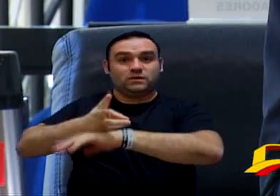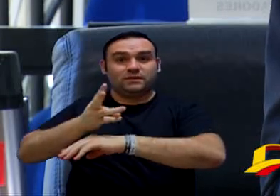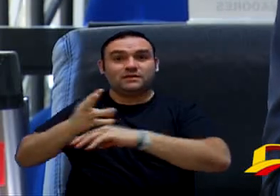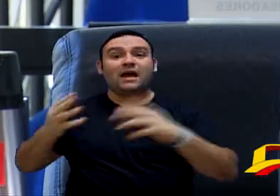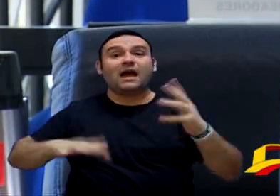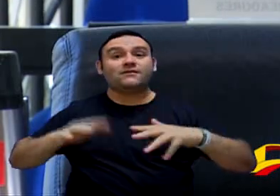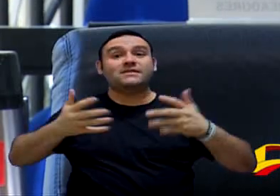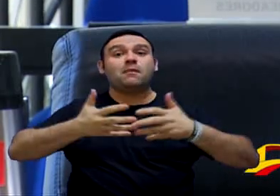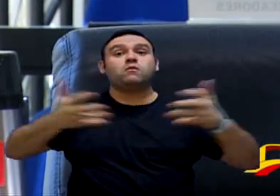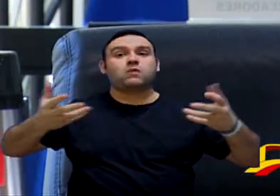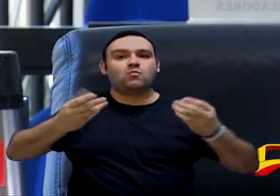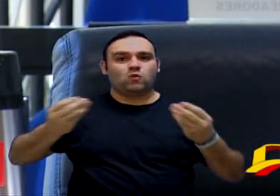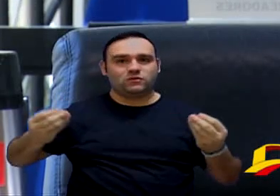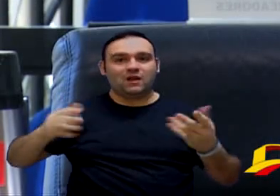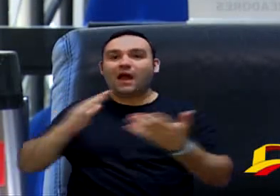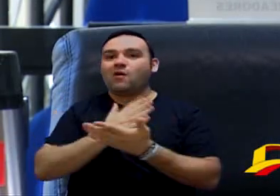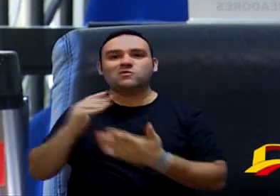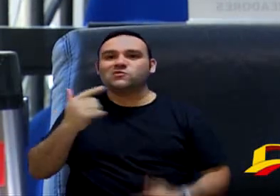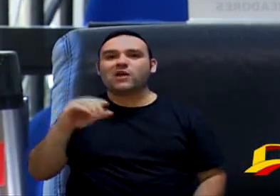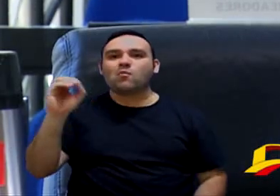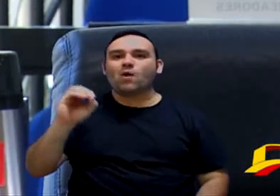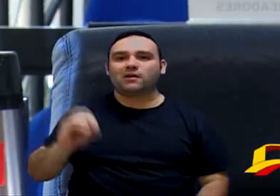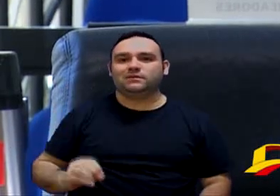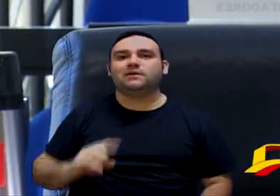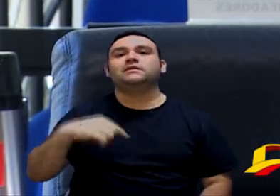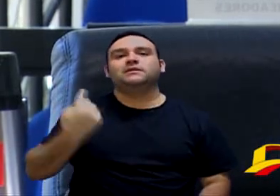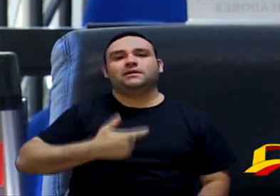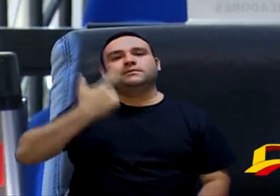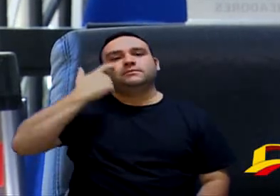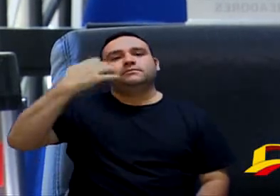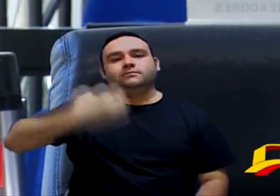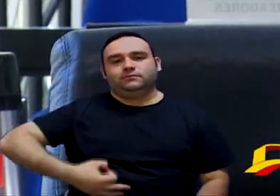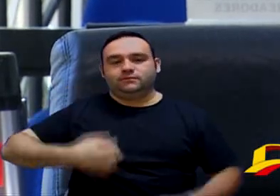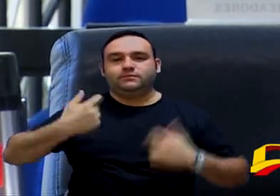lugares até em outras não tem nenhum então é preciso